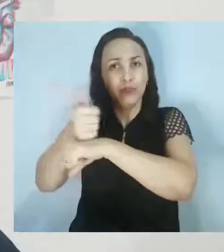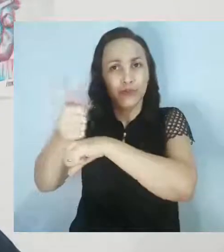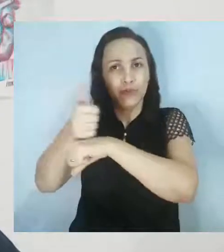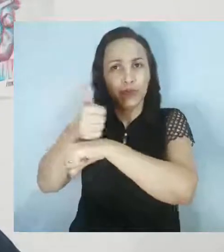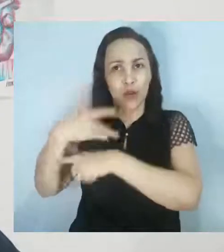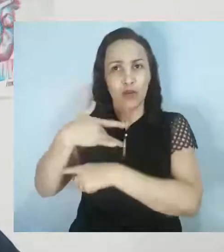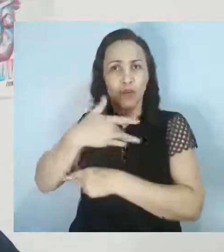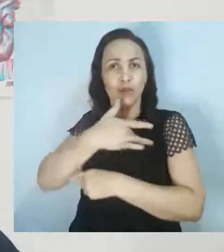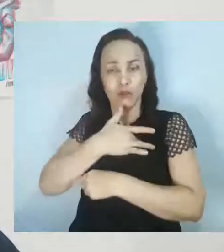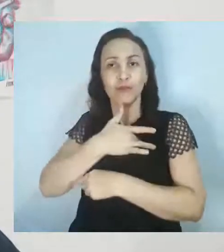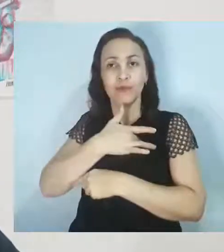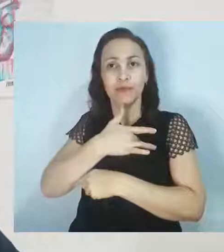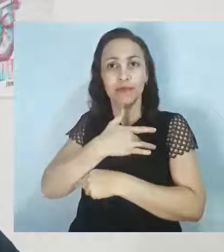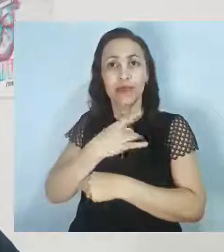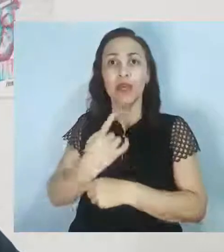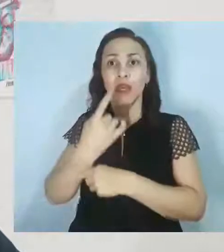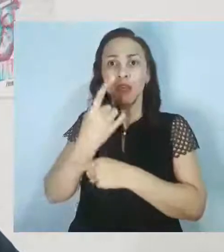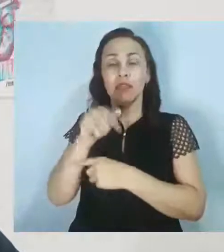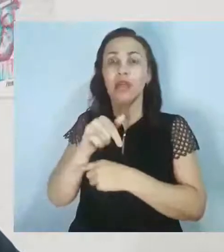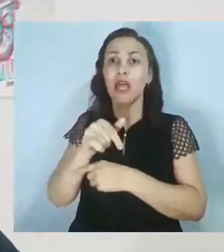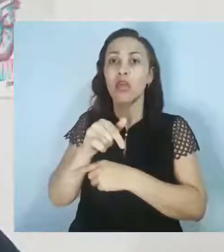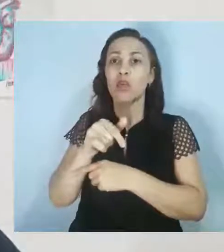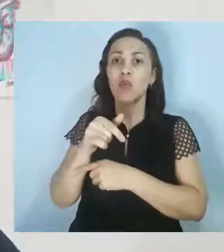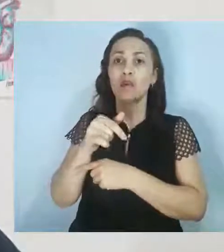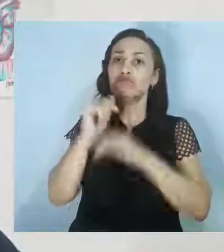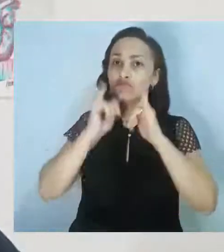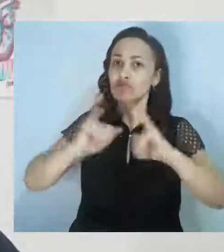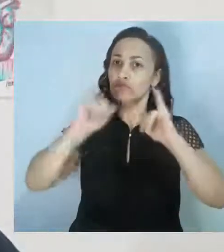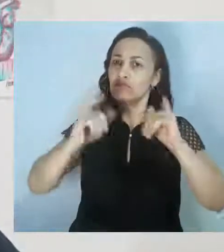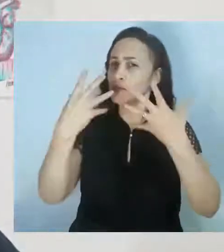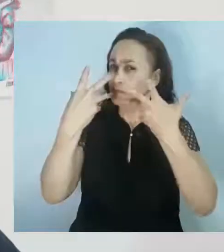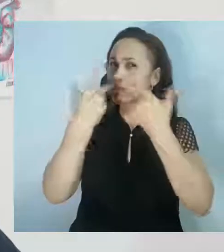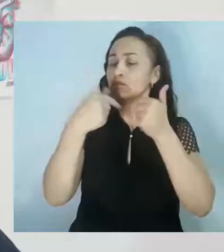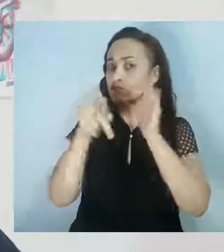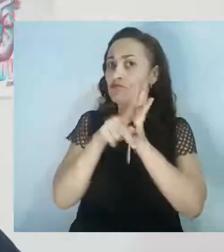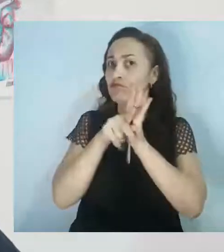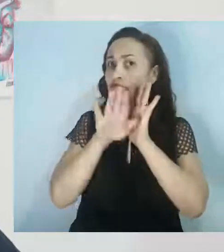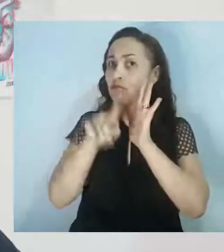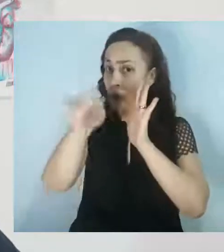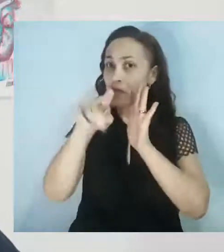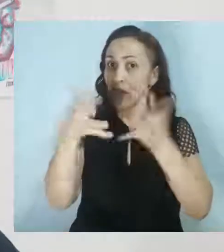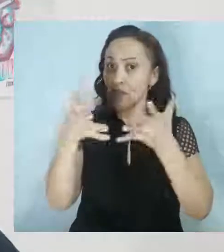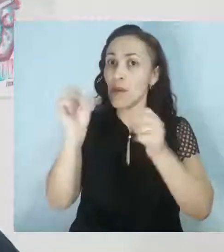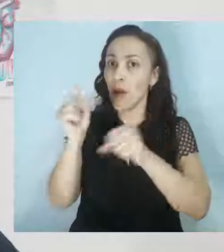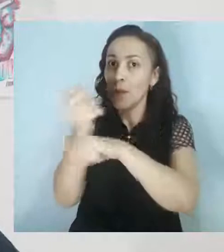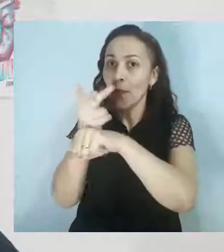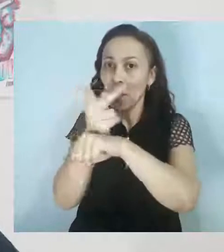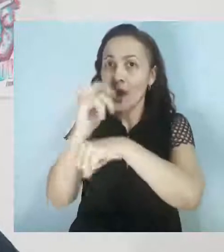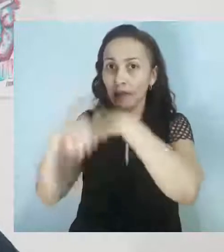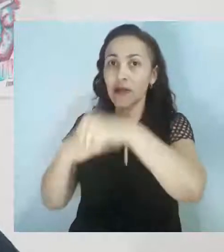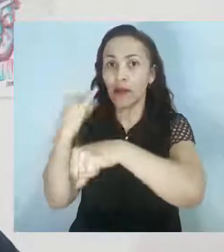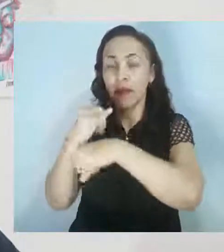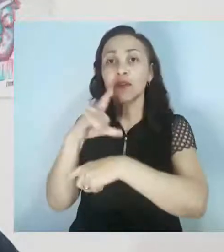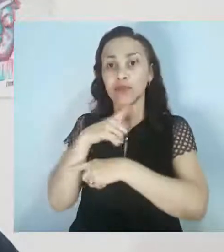de saúde. Tem uma pregação muito bonita, depois, se vocês quiserem, podem procurar aí, está por aí na